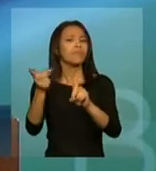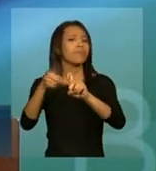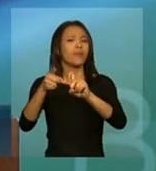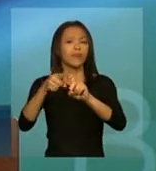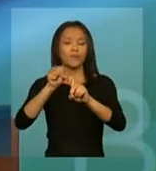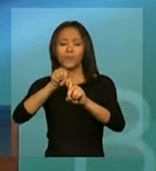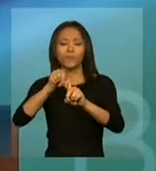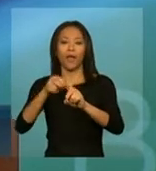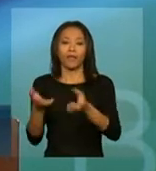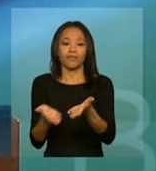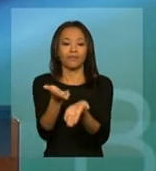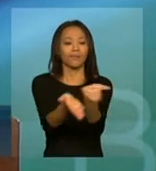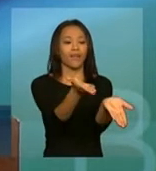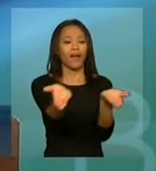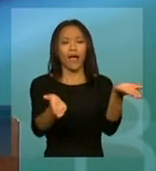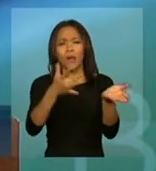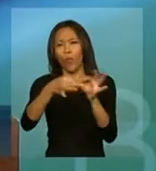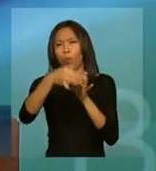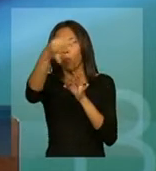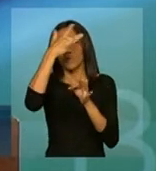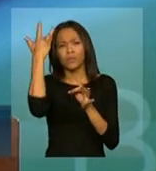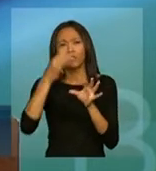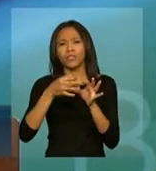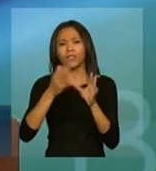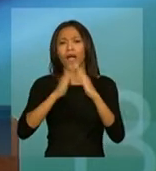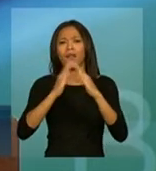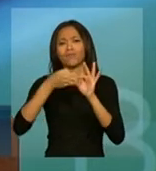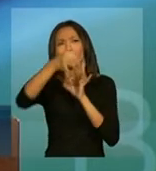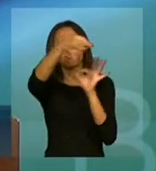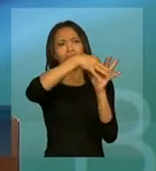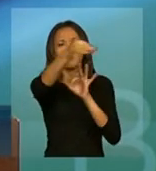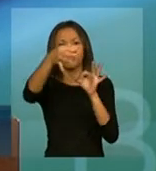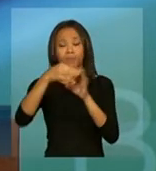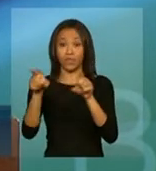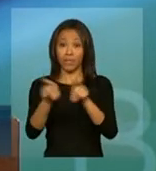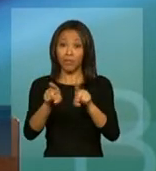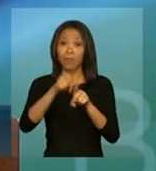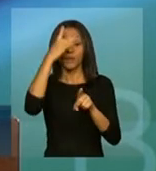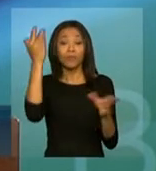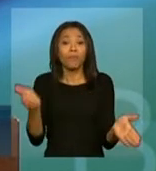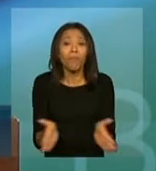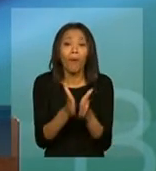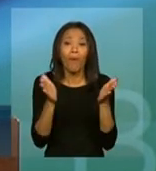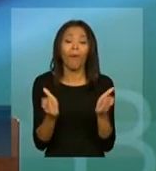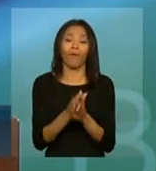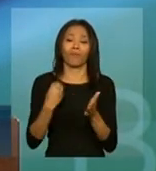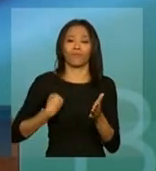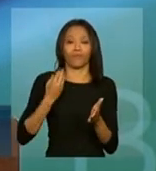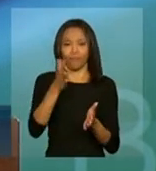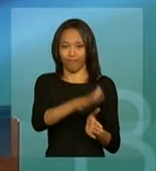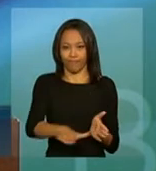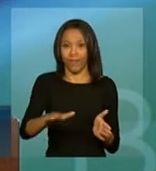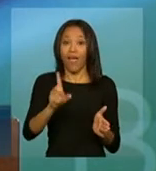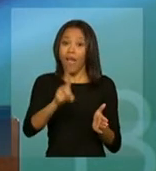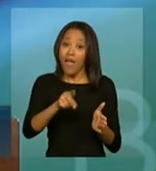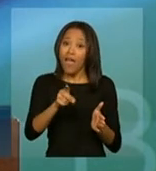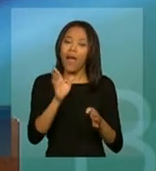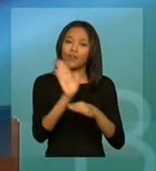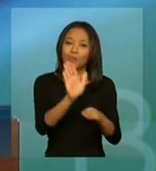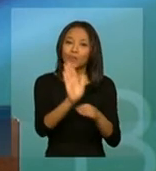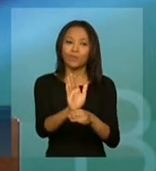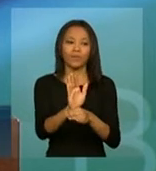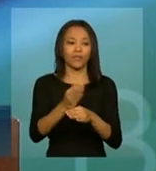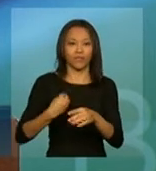levar esse atendimento aos mais longínquos rincões do país e às camadas mais necessitadas da população. É um programa que salva vidas, e